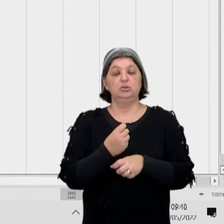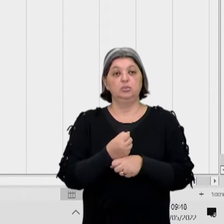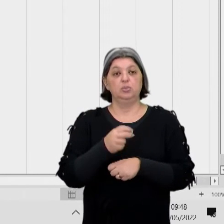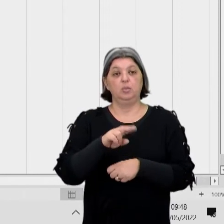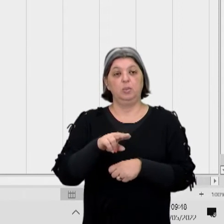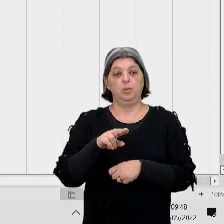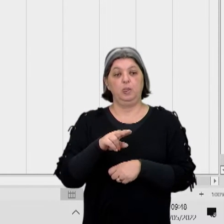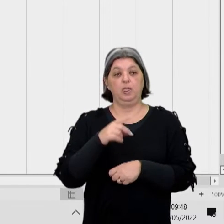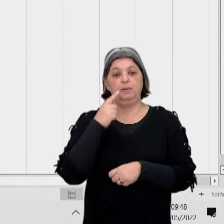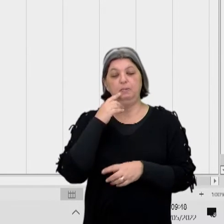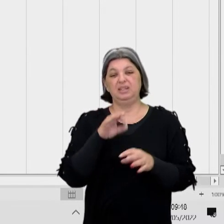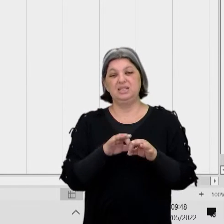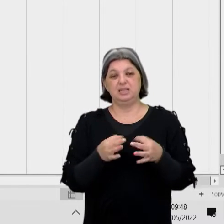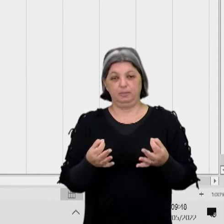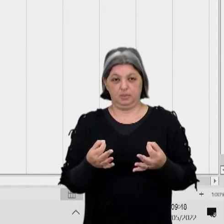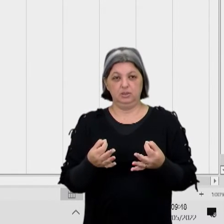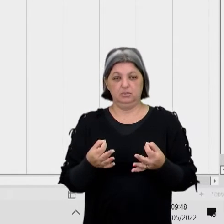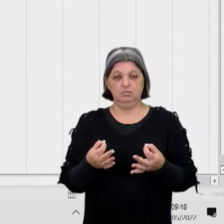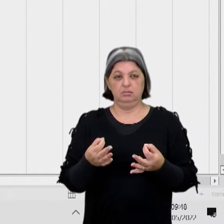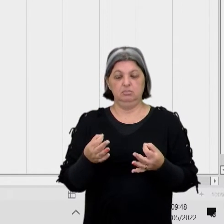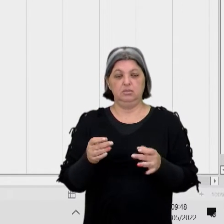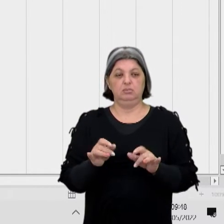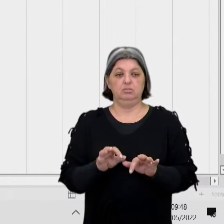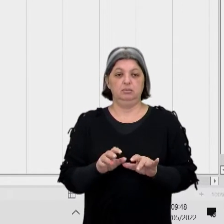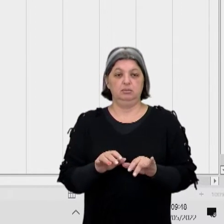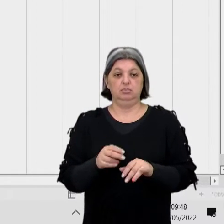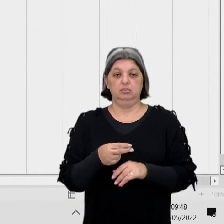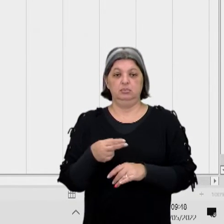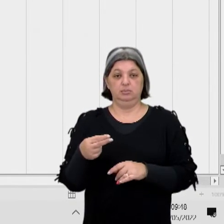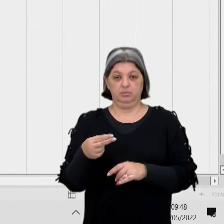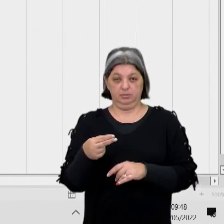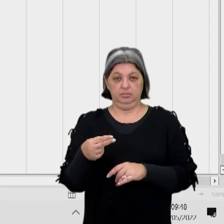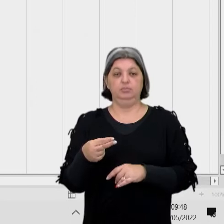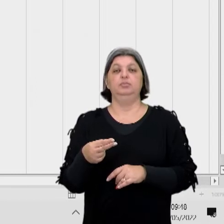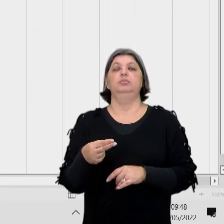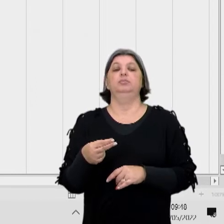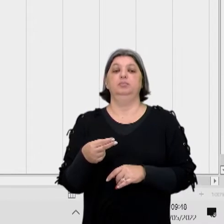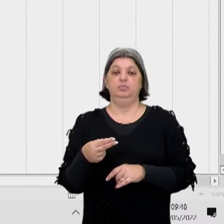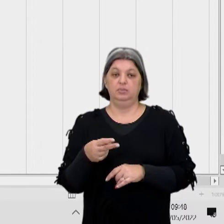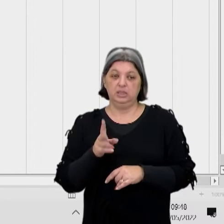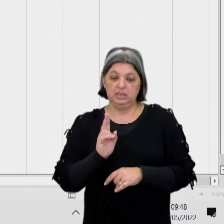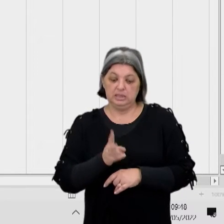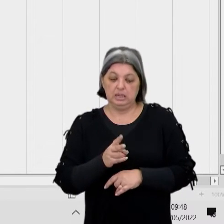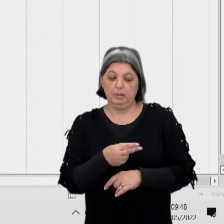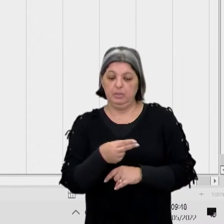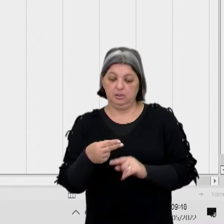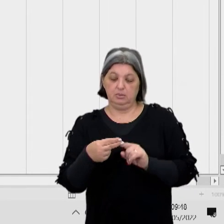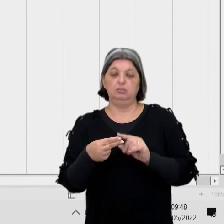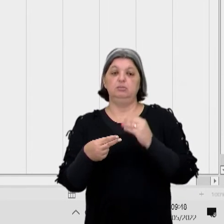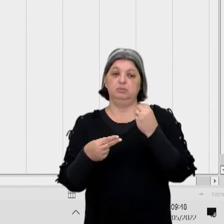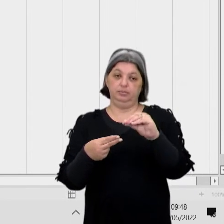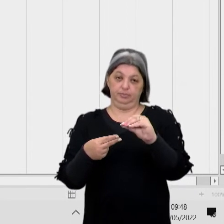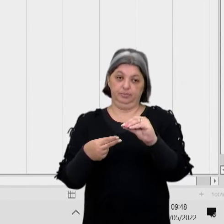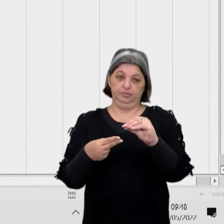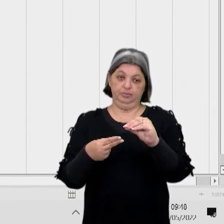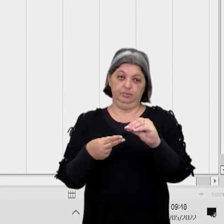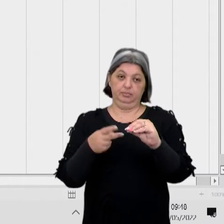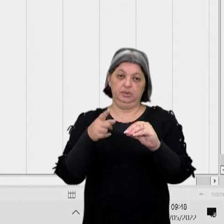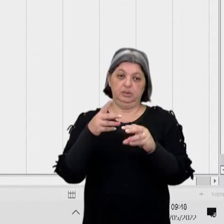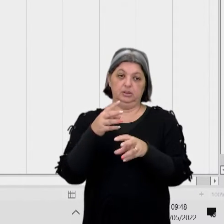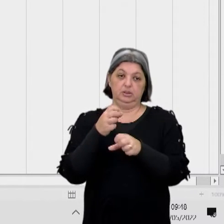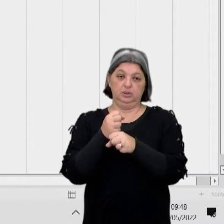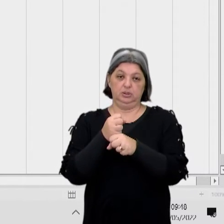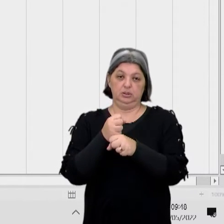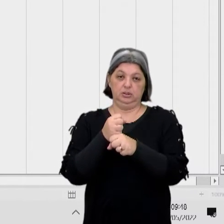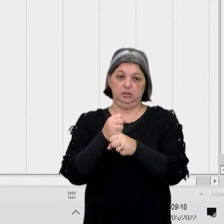mais simples. Então, eu vou digitar aqui, ó, o igual, sempre que eu tiver que fazer um cálculo. E aí, vou digitar aqui, ó, soma. Ó, veja